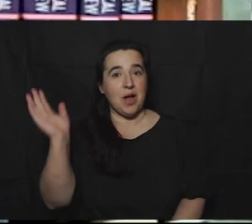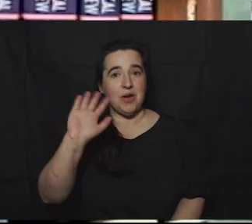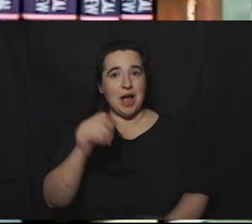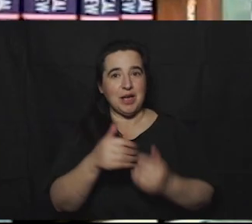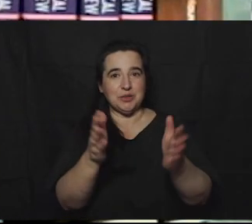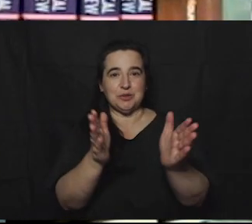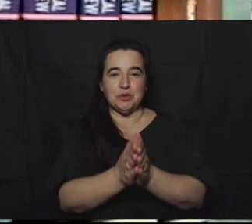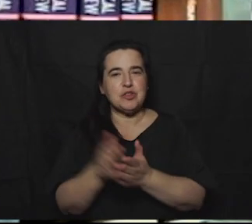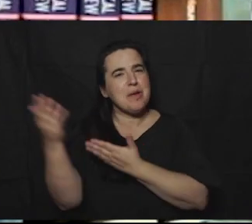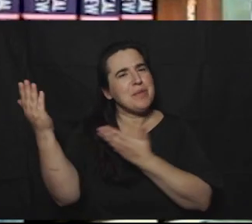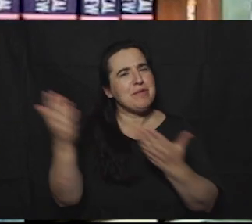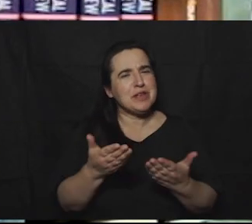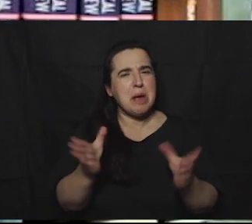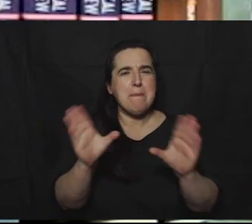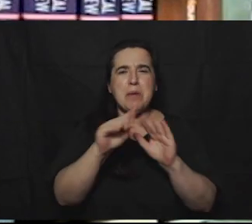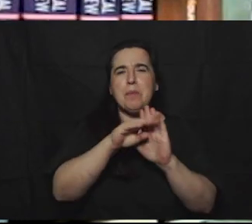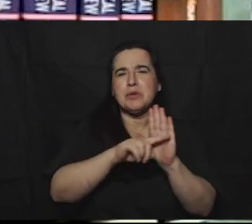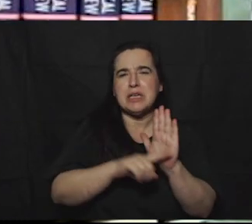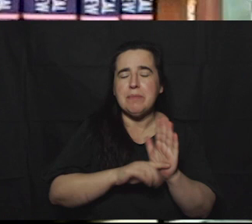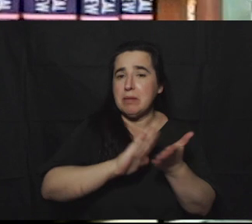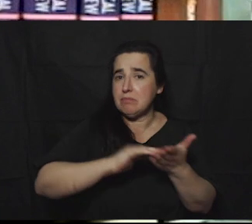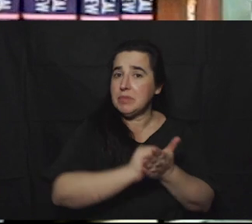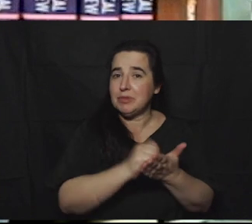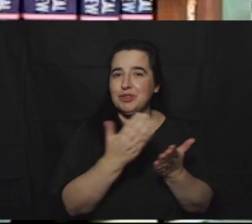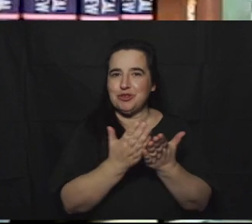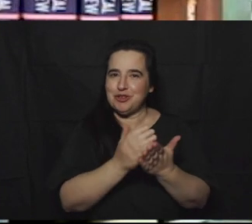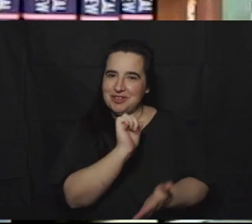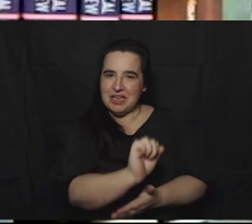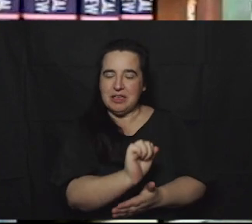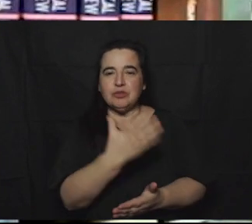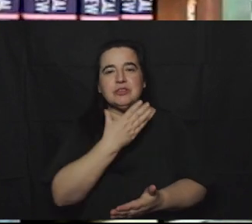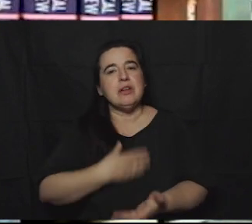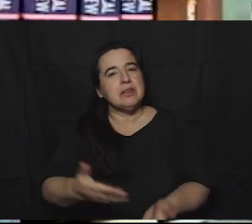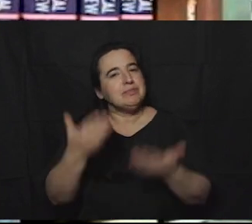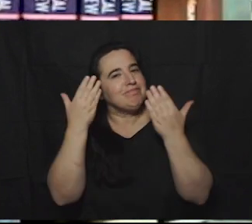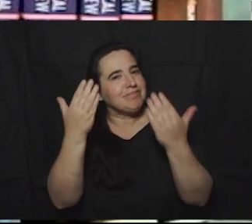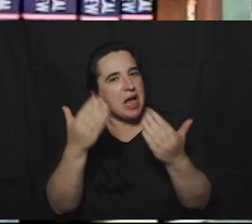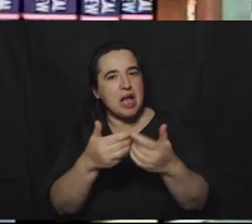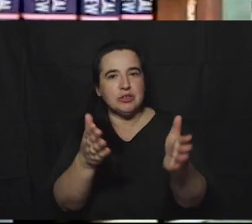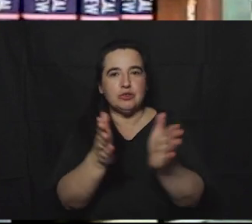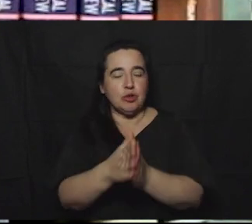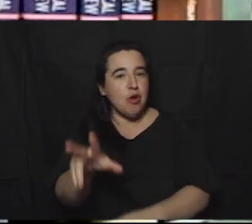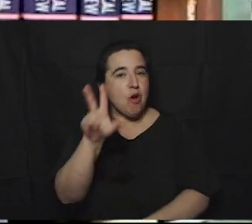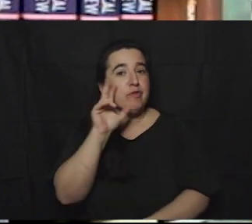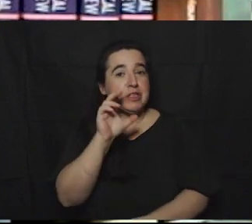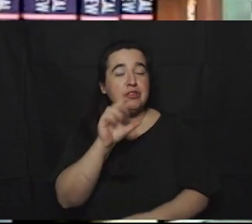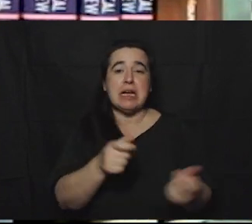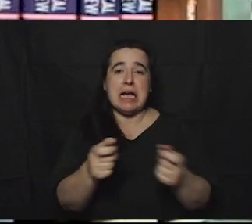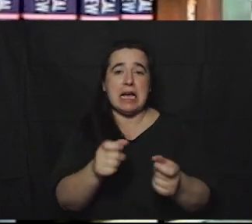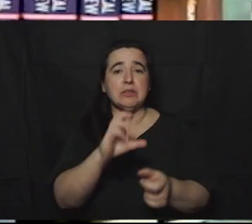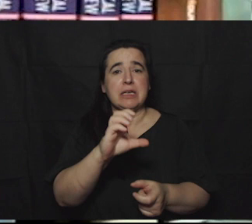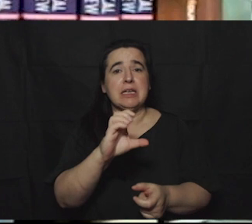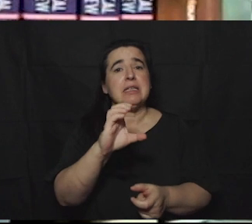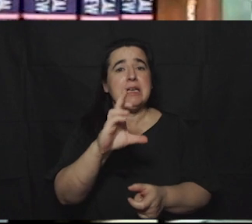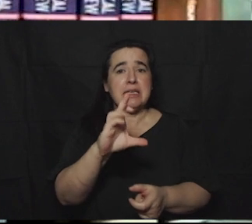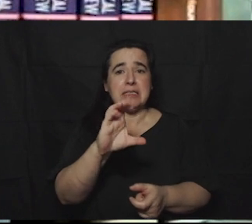Olá a todos, sejam bem-vindos a mais um programa Escola Bíblica. Gostaria de saudar a todos os ouvintes da Rádio RCS e também